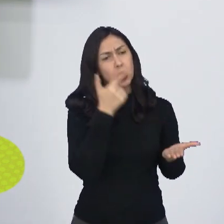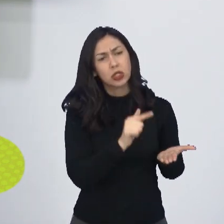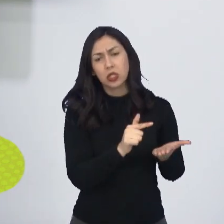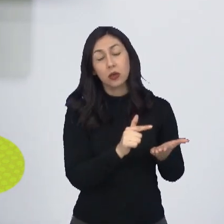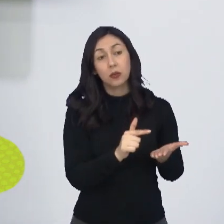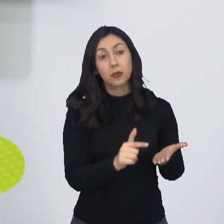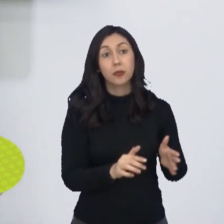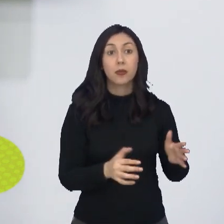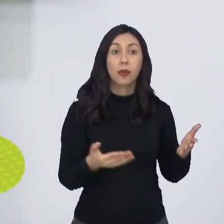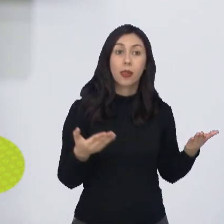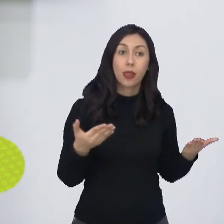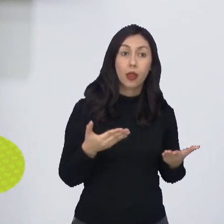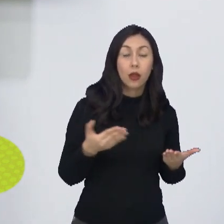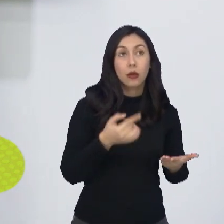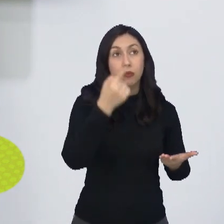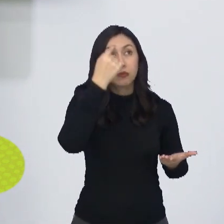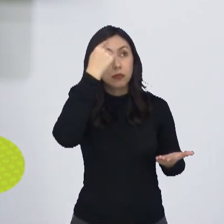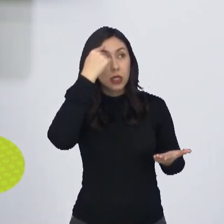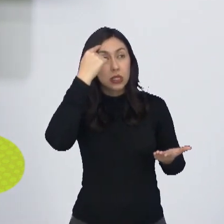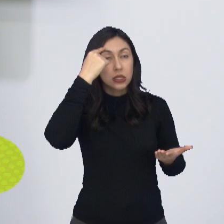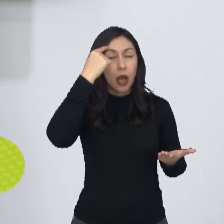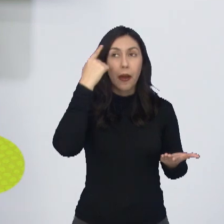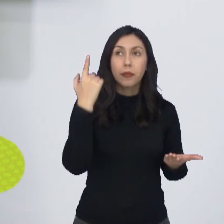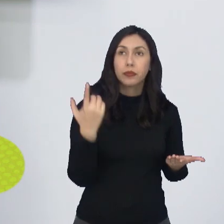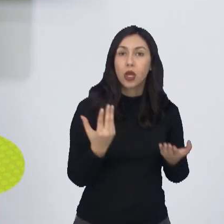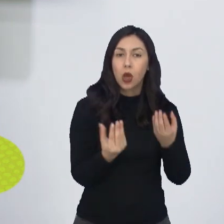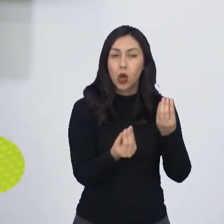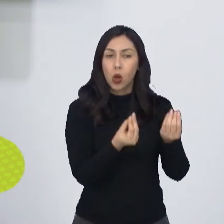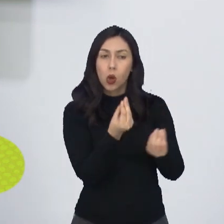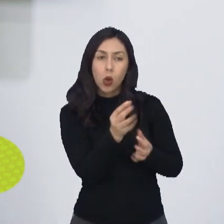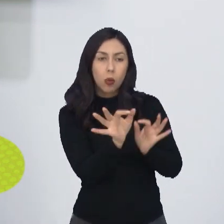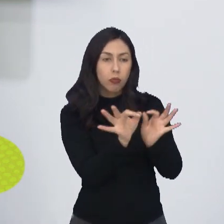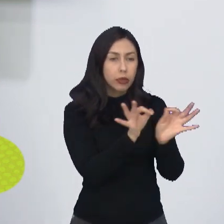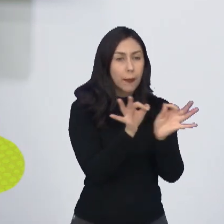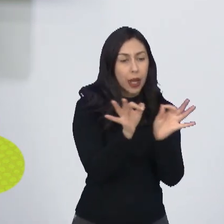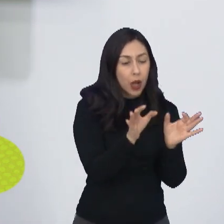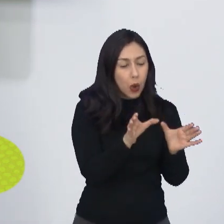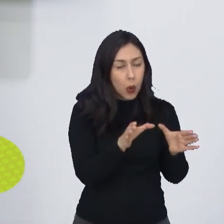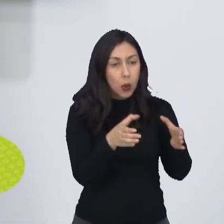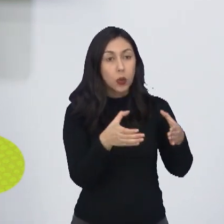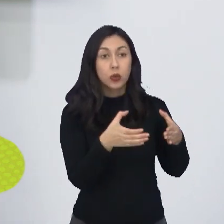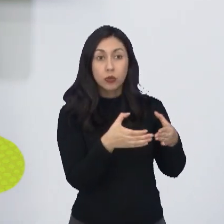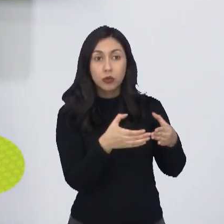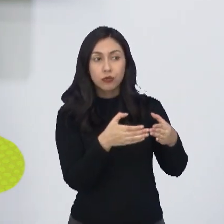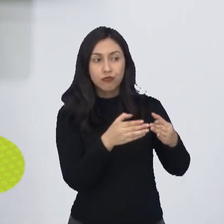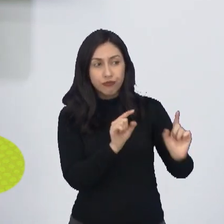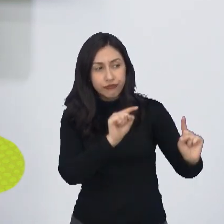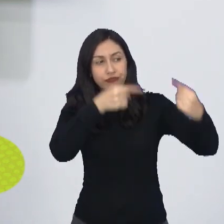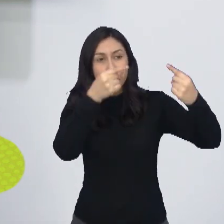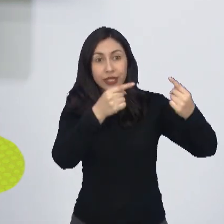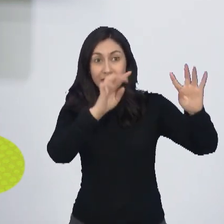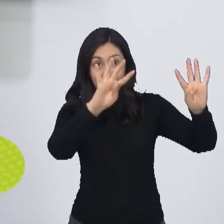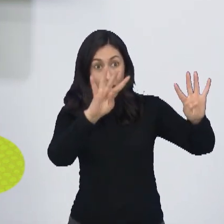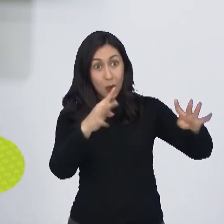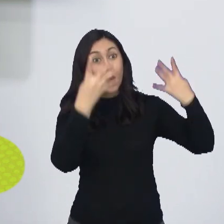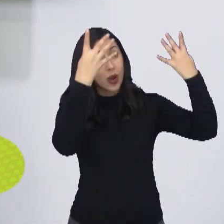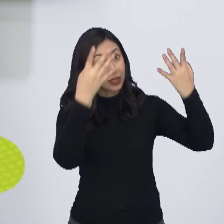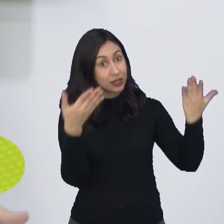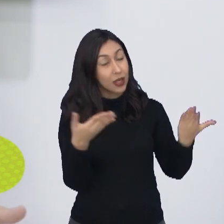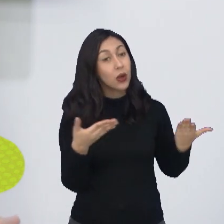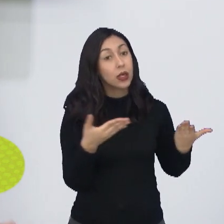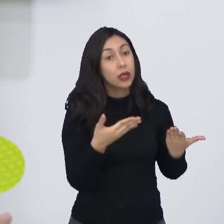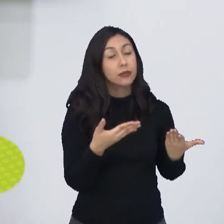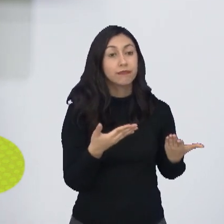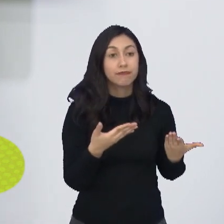foi. Agora é pensar um pouco como montar o time, o que vai vir pela frente nas quartas de final da Copa Paulista.